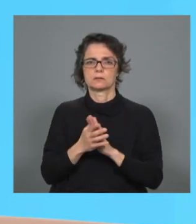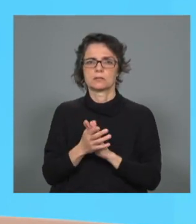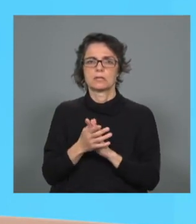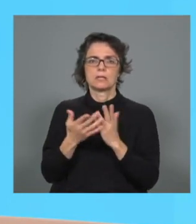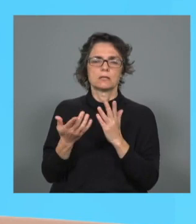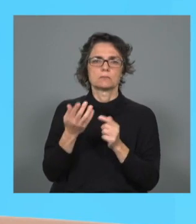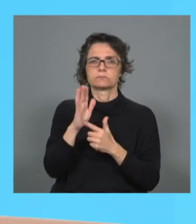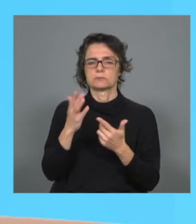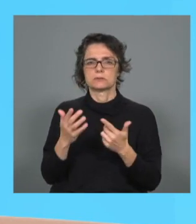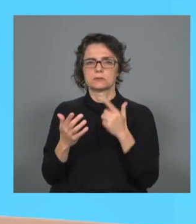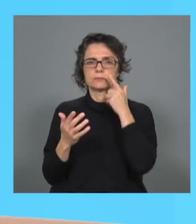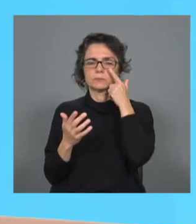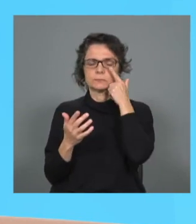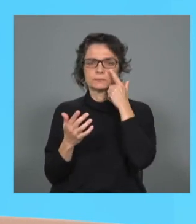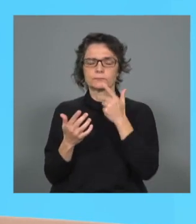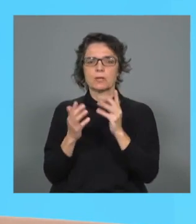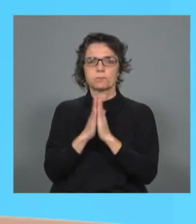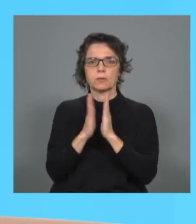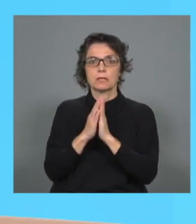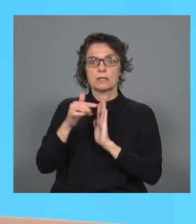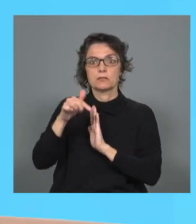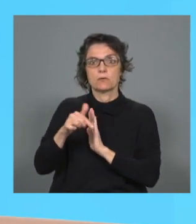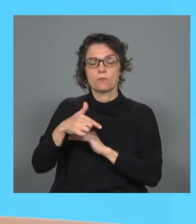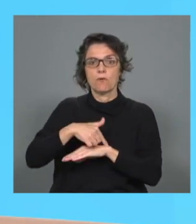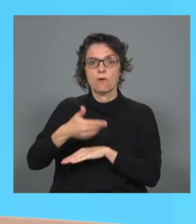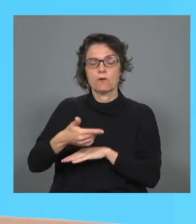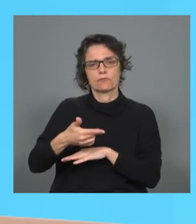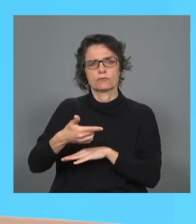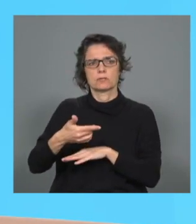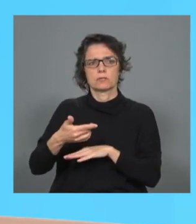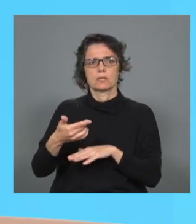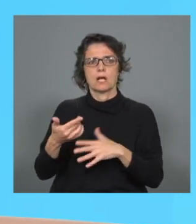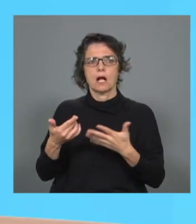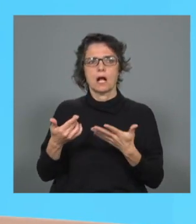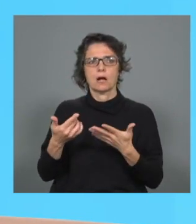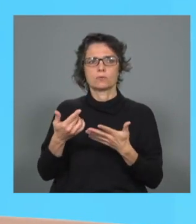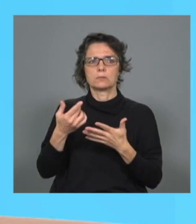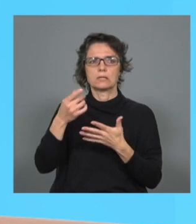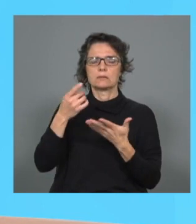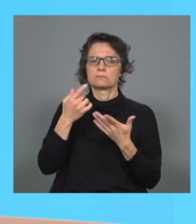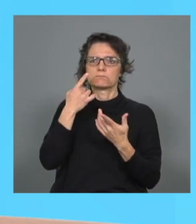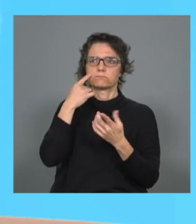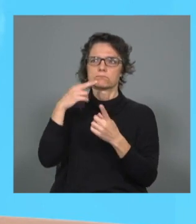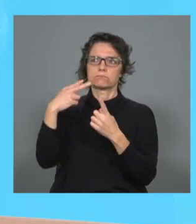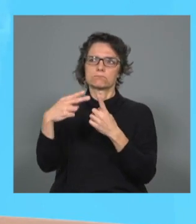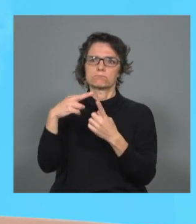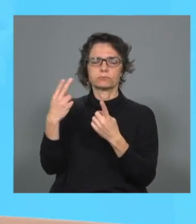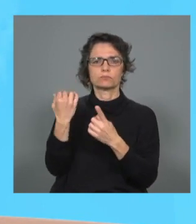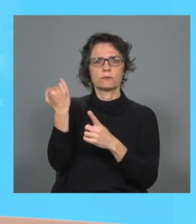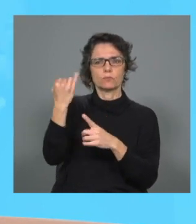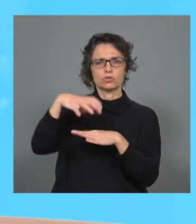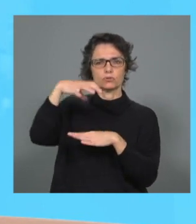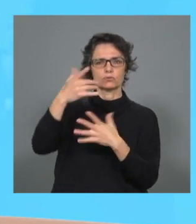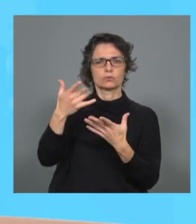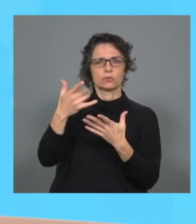relevância da Igreja com o seu peso institucional, não é? E no caso dos jovens